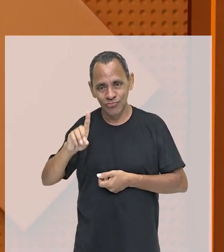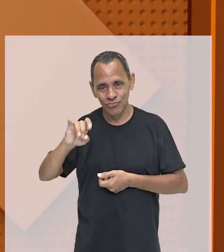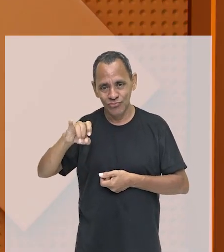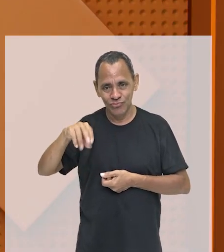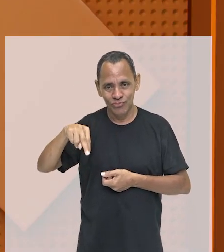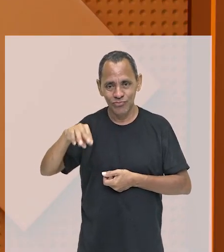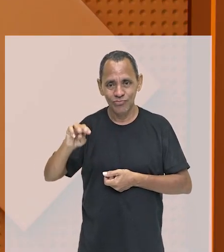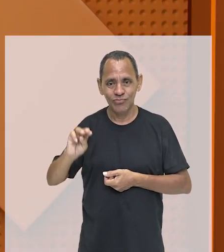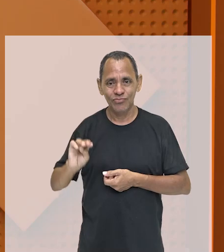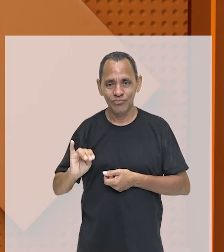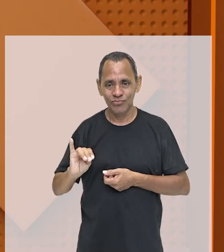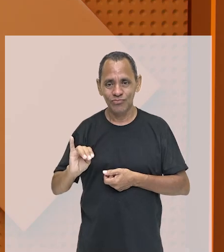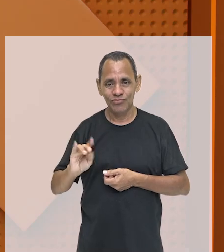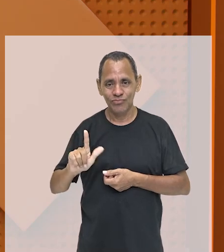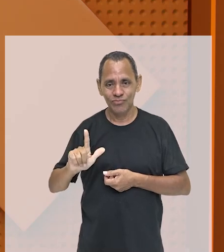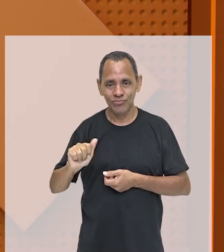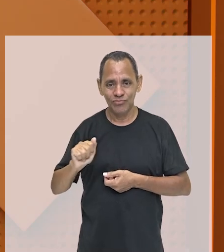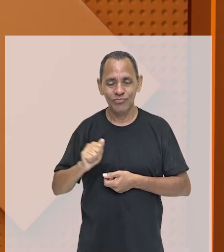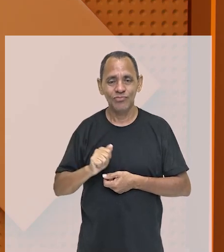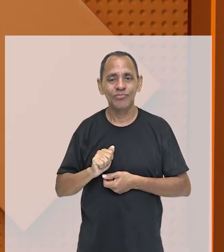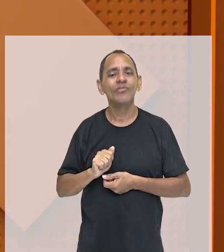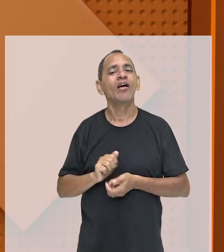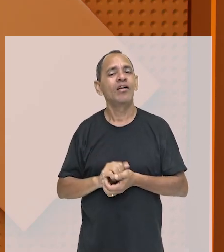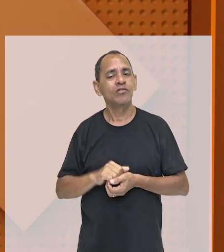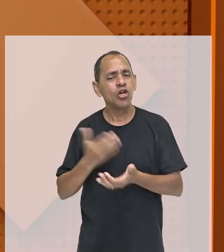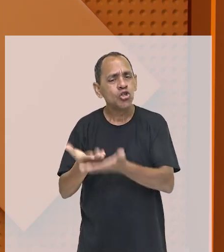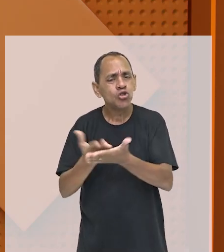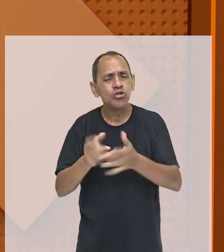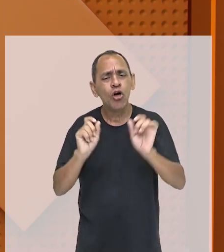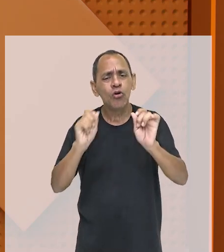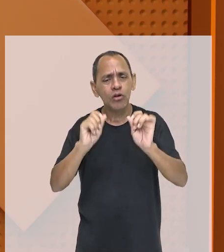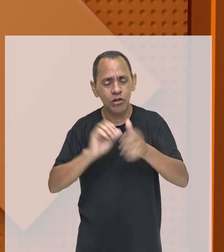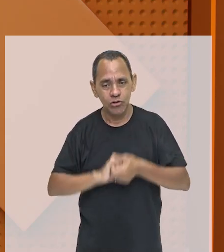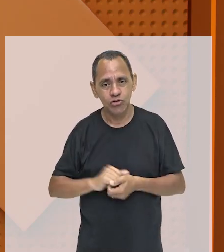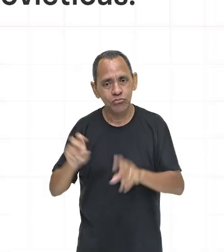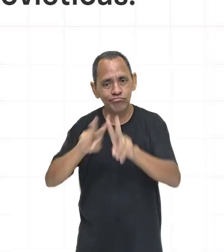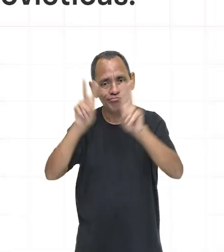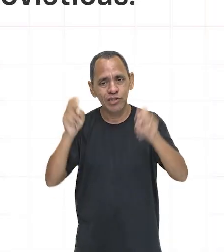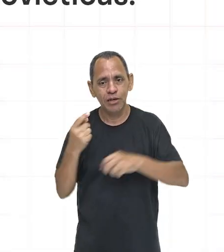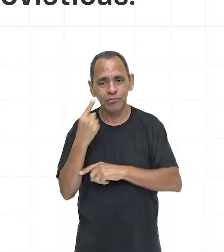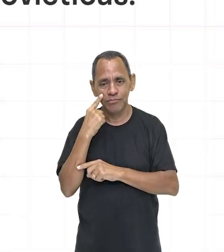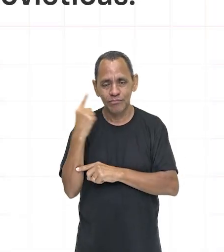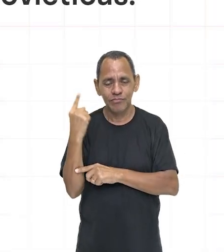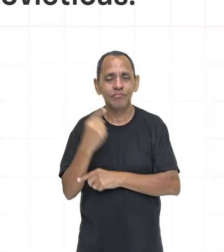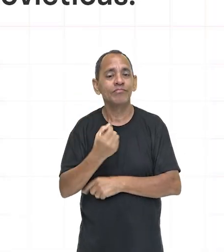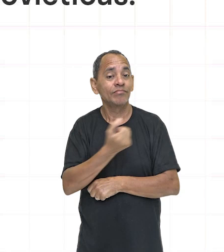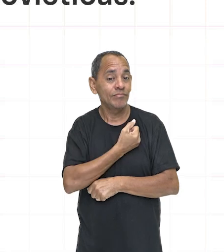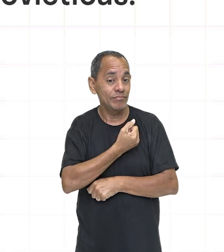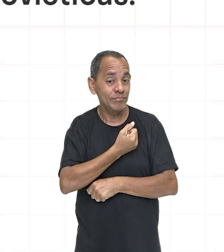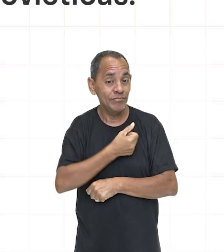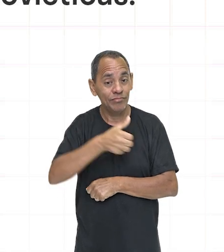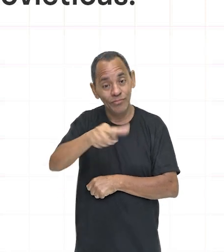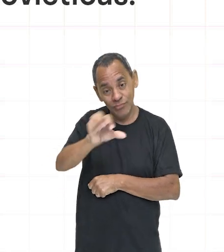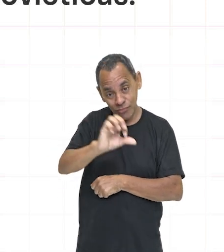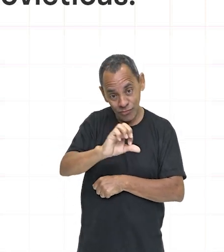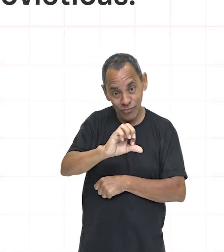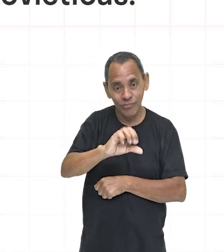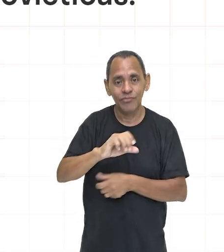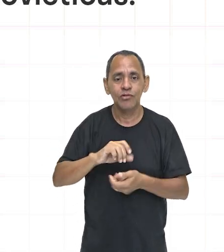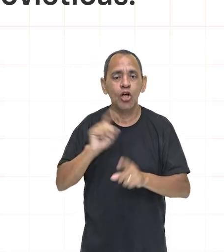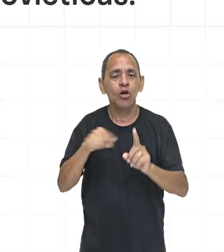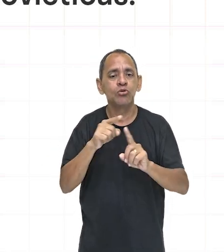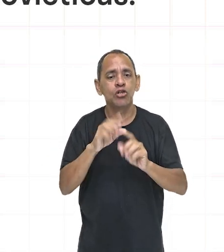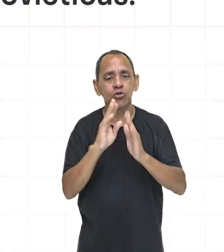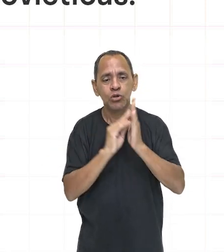Dutra. Vamos agora ver o que nós iremos estudar na nossa aula 9. Olha só, gente, na aula 9, o objeto